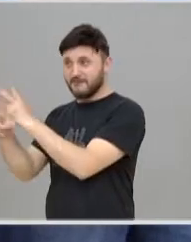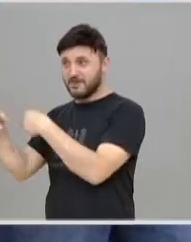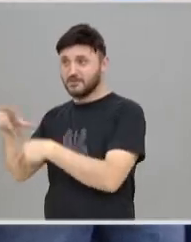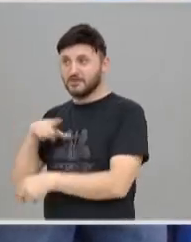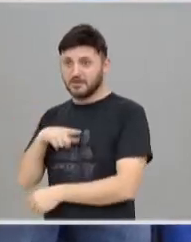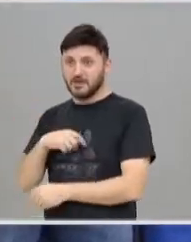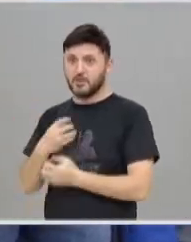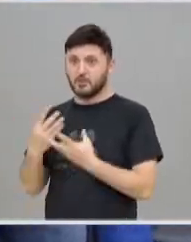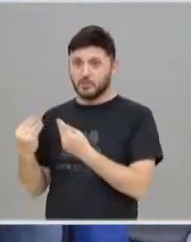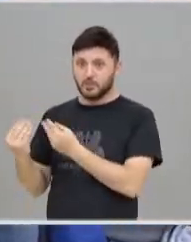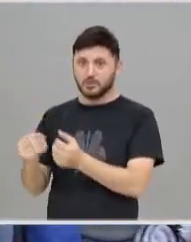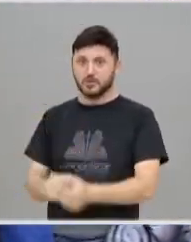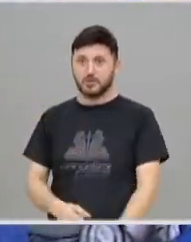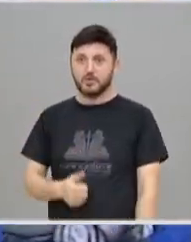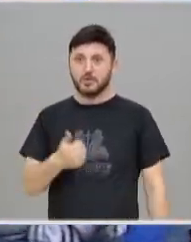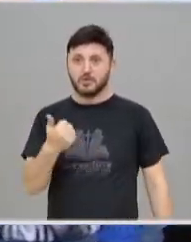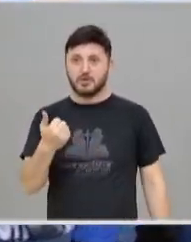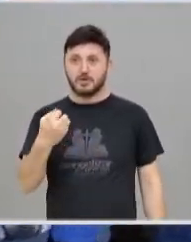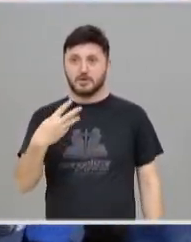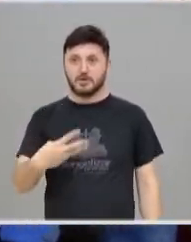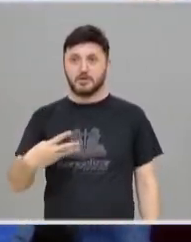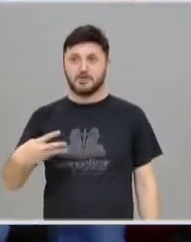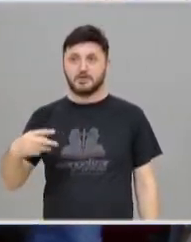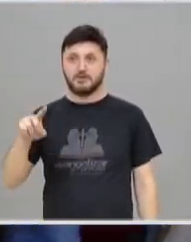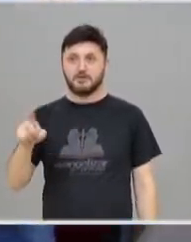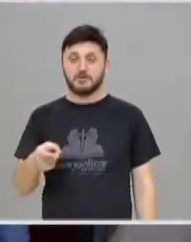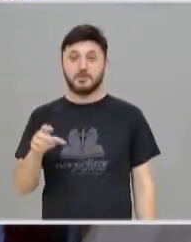13,5 milhões de desempregados.